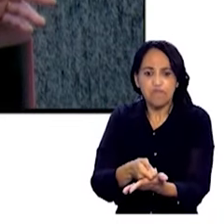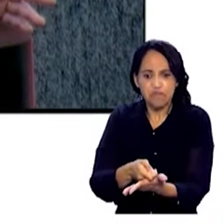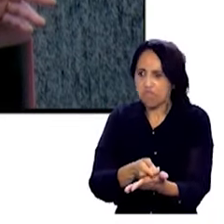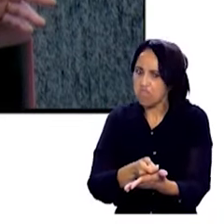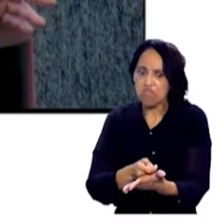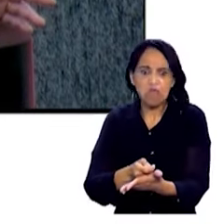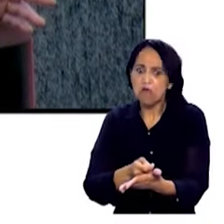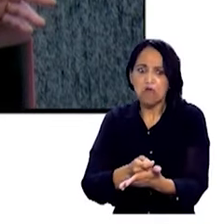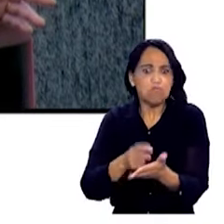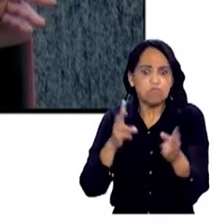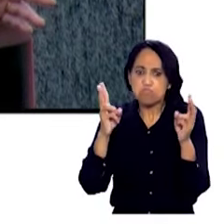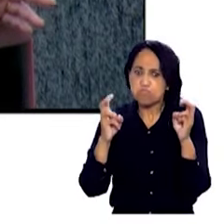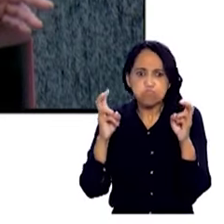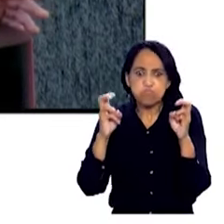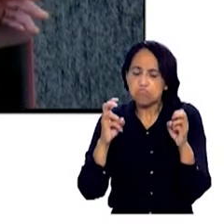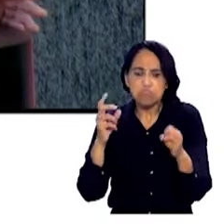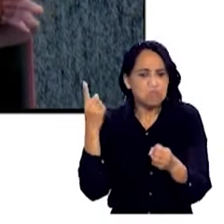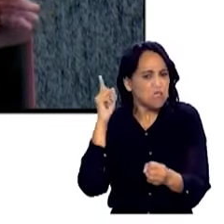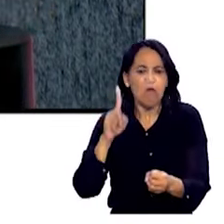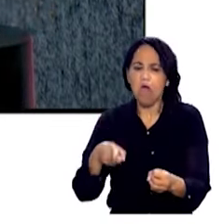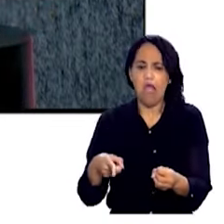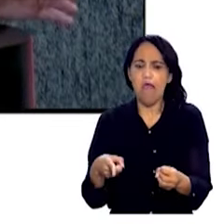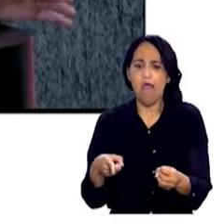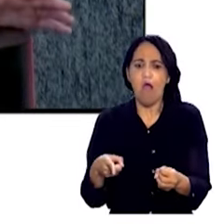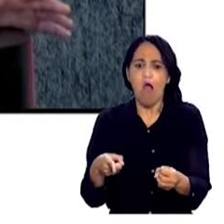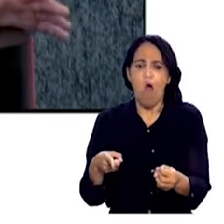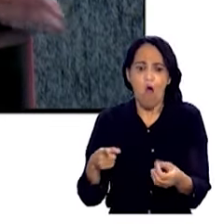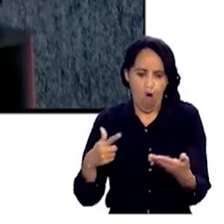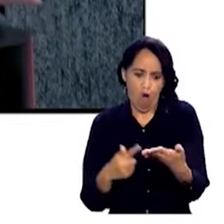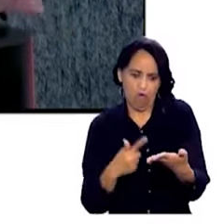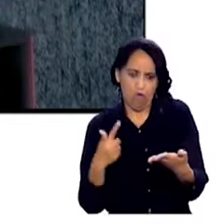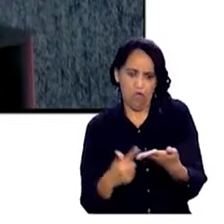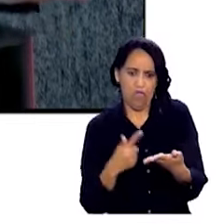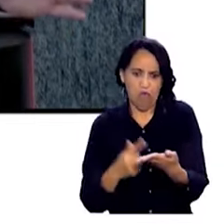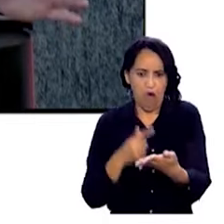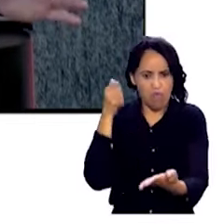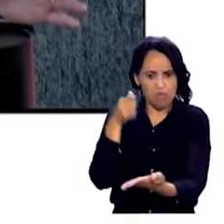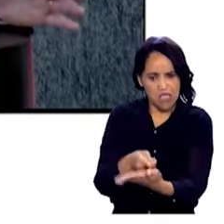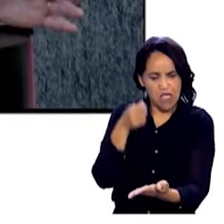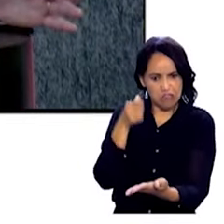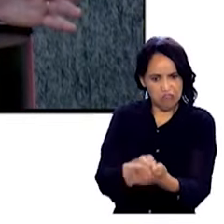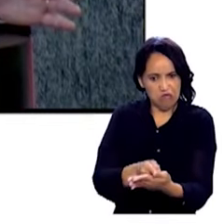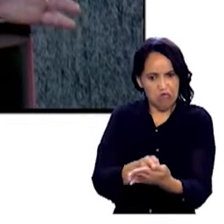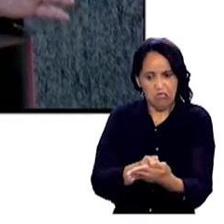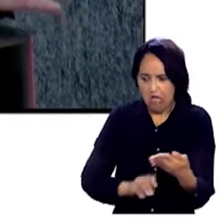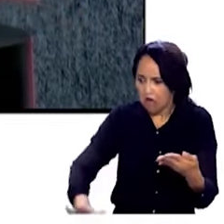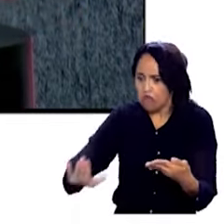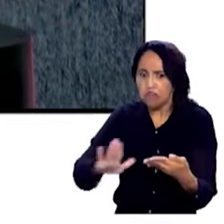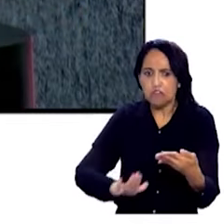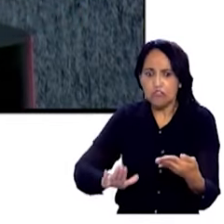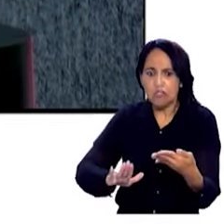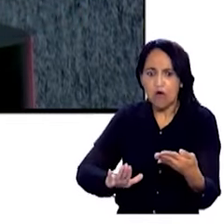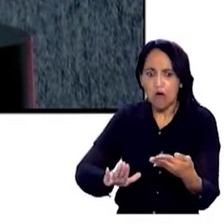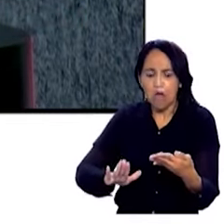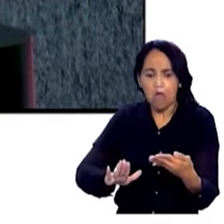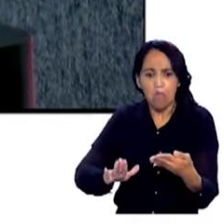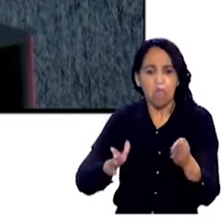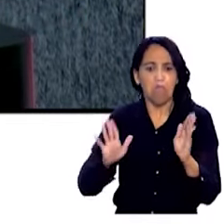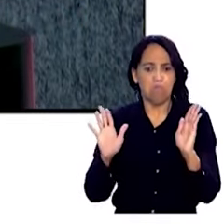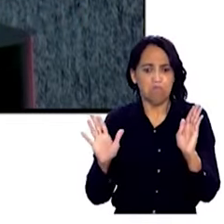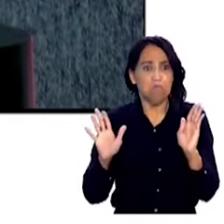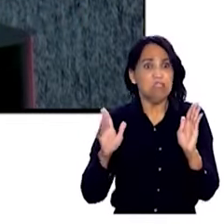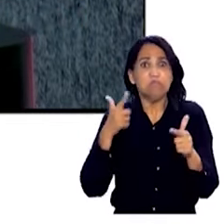livro da professora Ron sobre obrigatoriedade do precedente na jurisdição constitucional né mas não era um problema que se